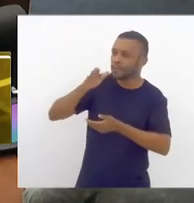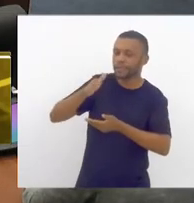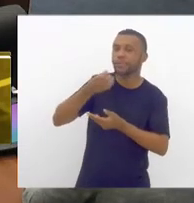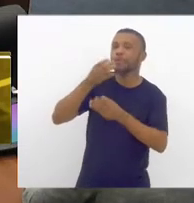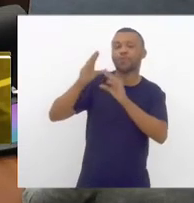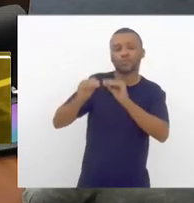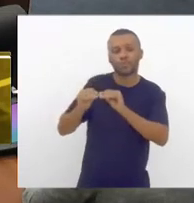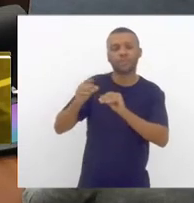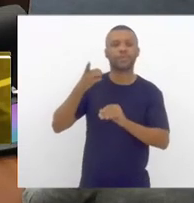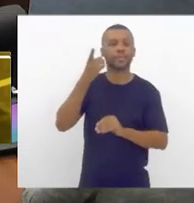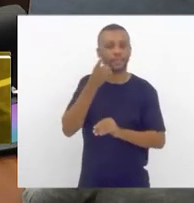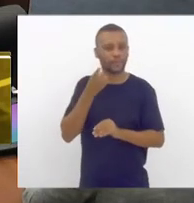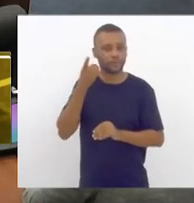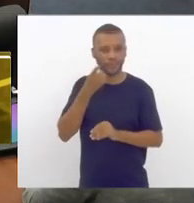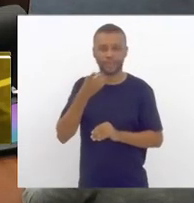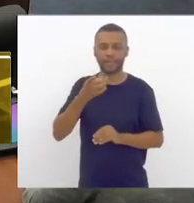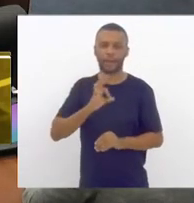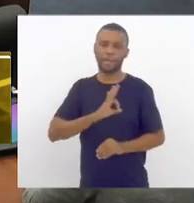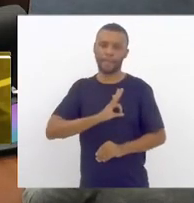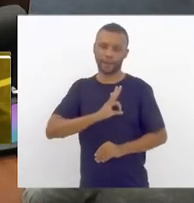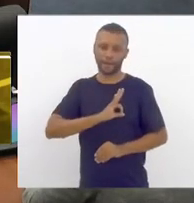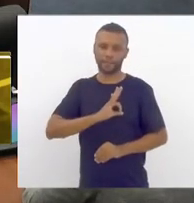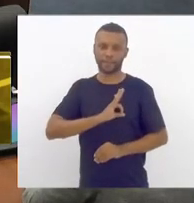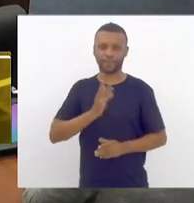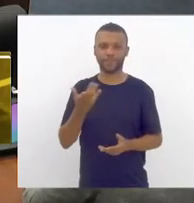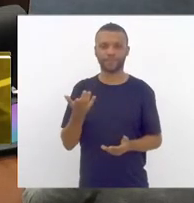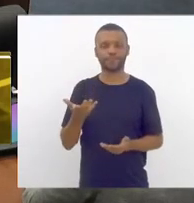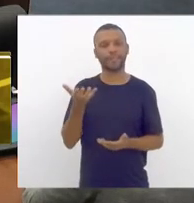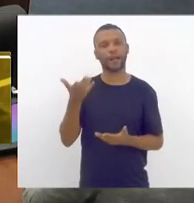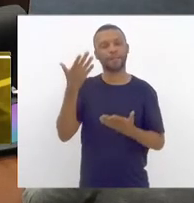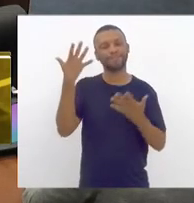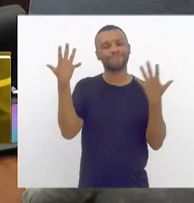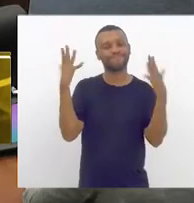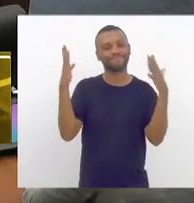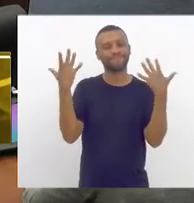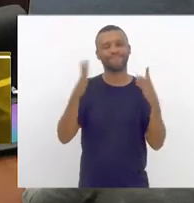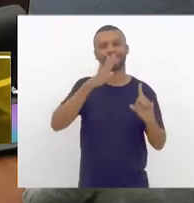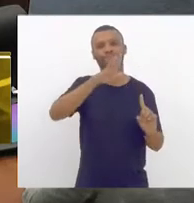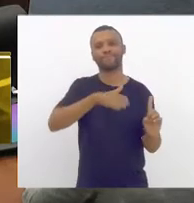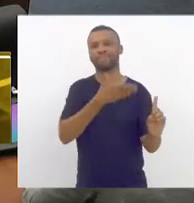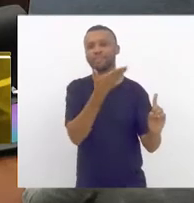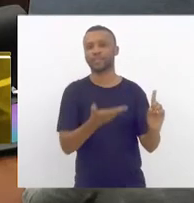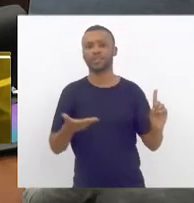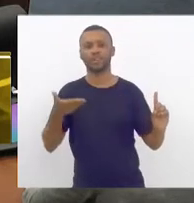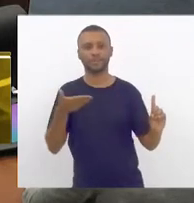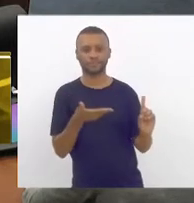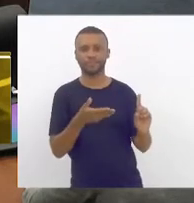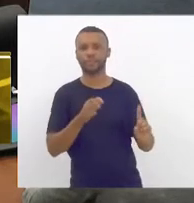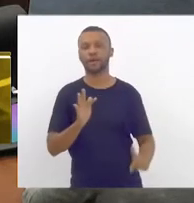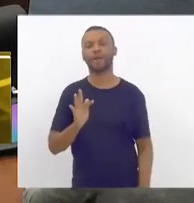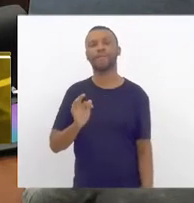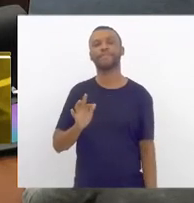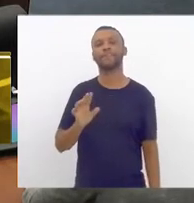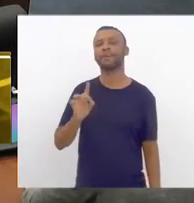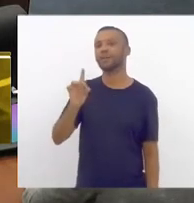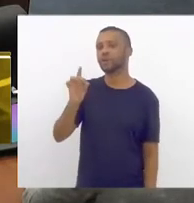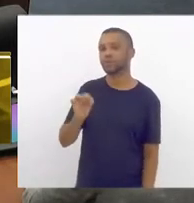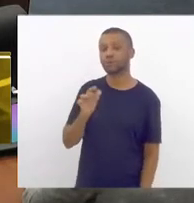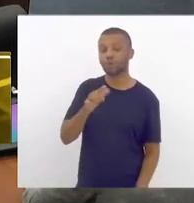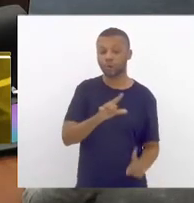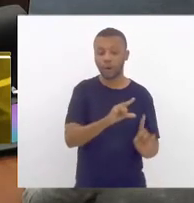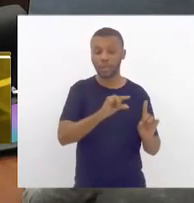Marta Rocha gostaria de parabenizá-la pela homenagem aqui é o Fernando não podia haver Escolha